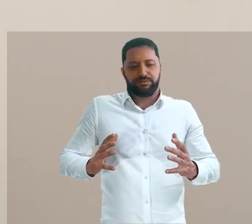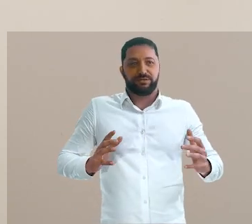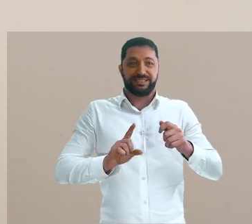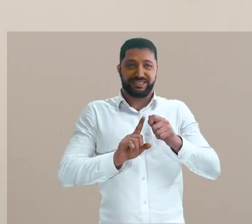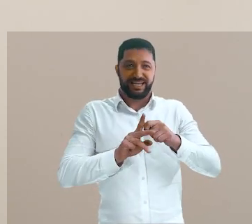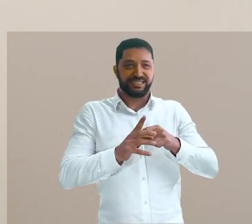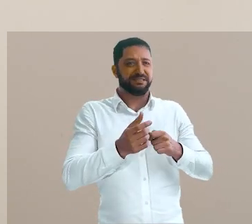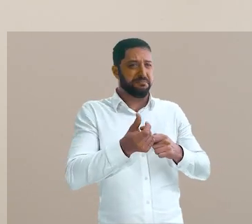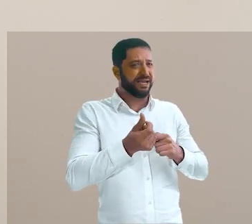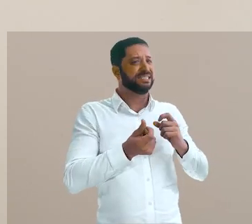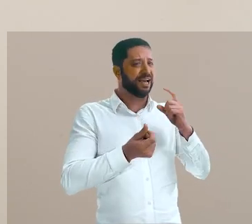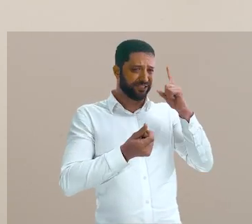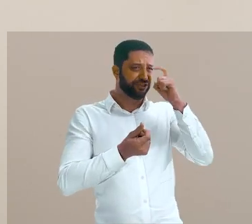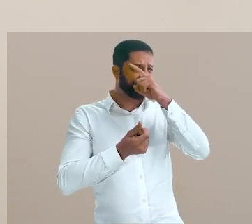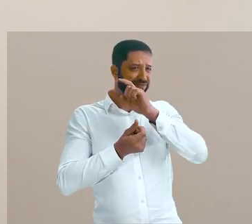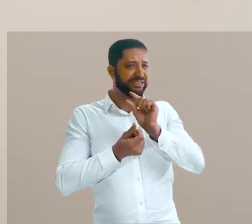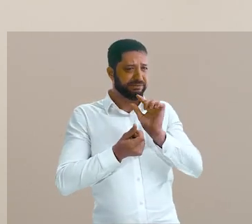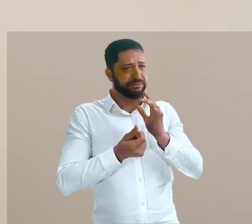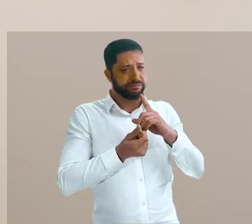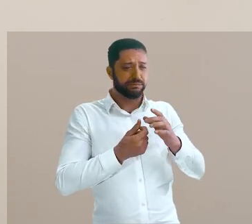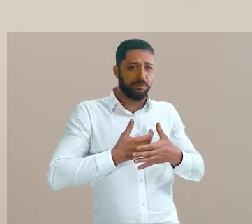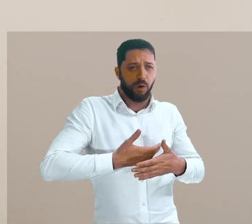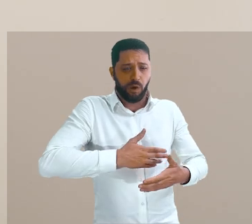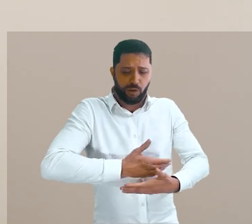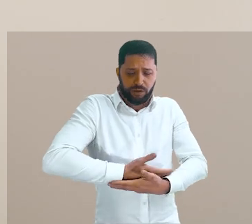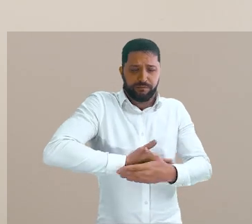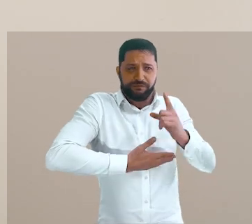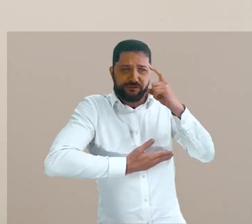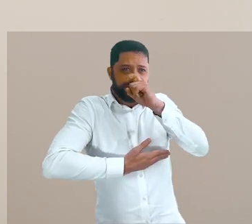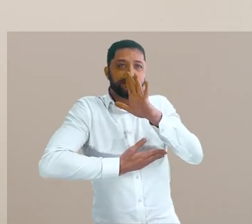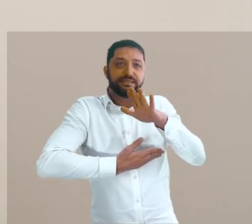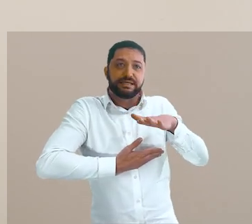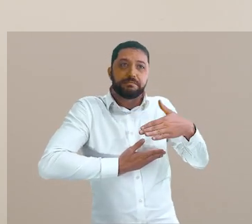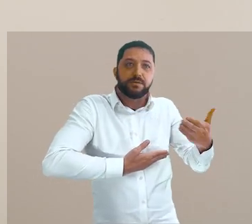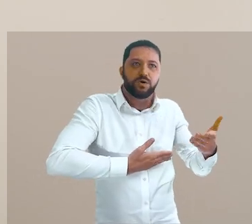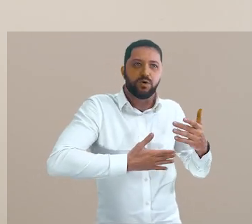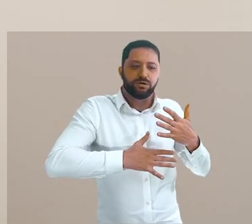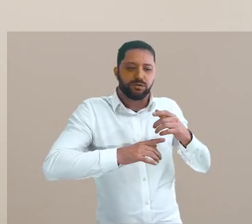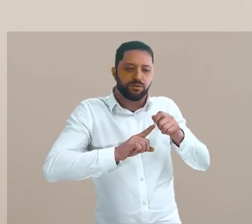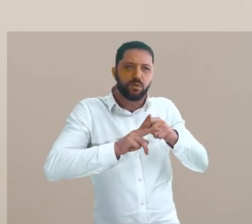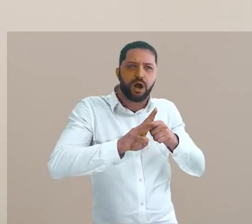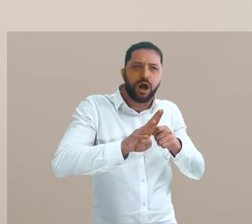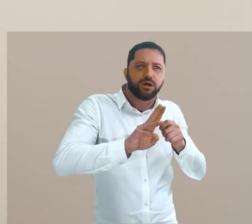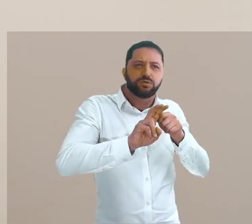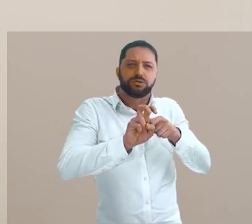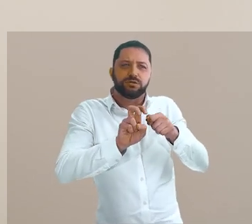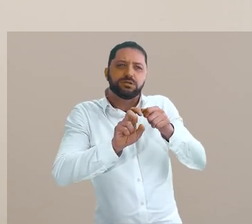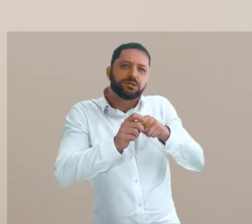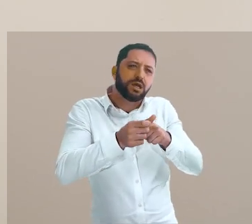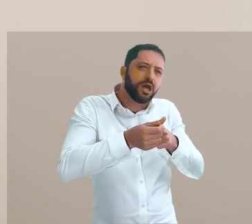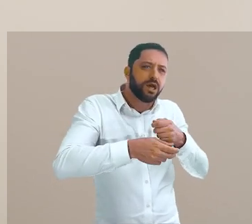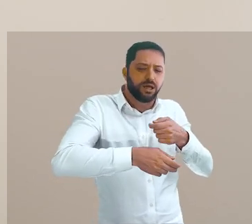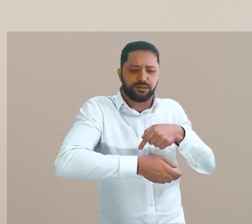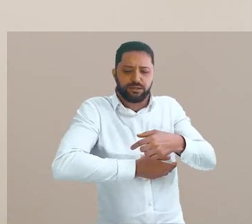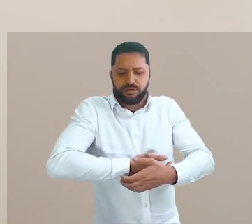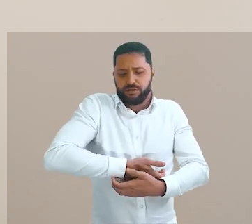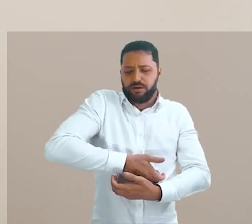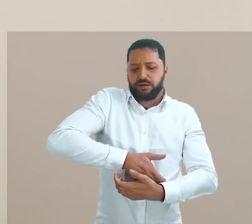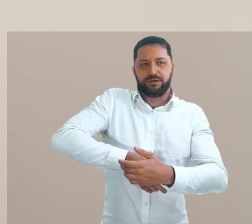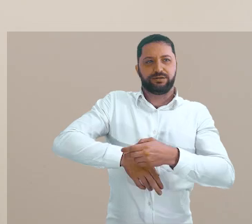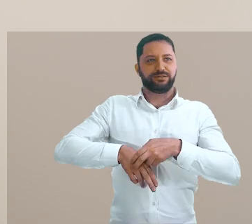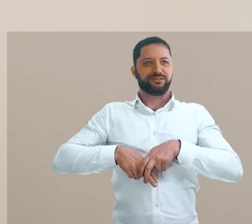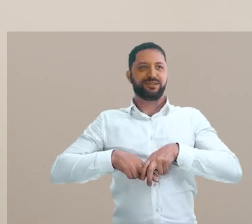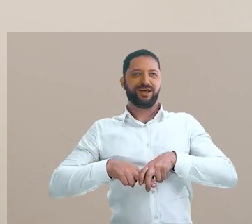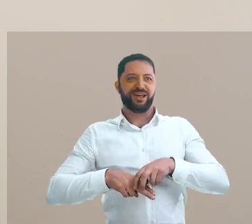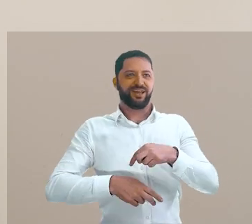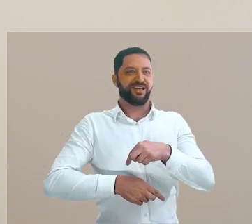meses são um pouco mais tensos porque a criança não expressa muito. Mas quando chega nos 4, 5, 6 meses, que a criança senta, que a criança começa... Aí